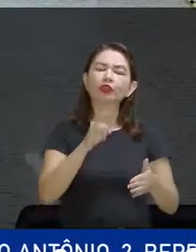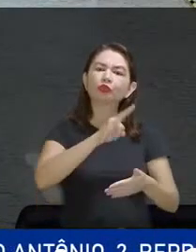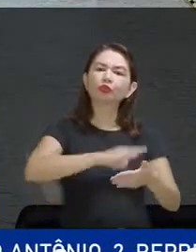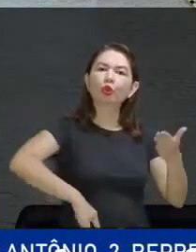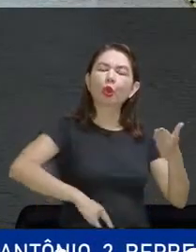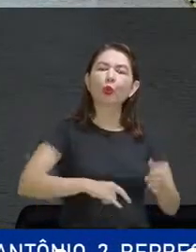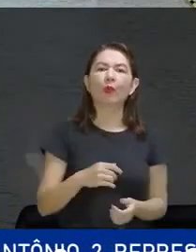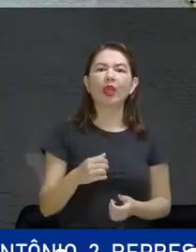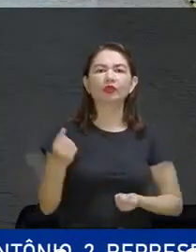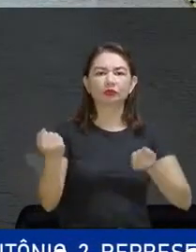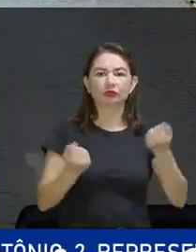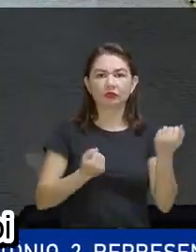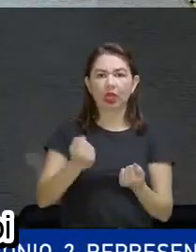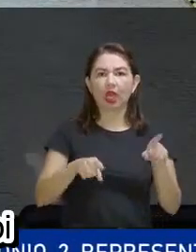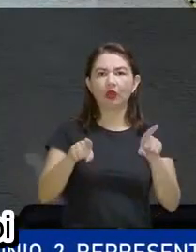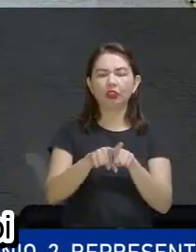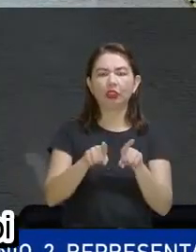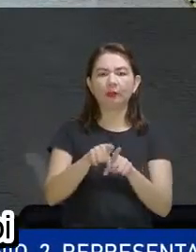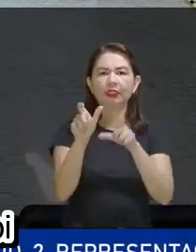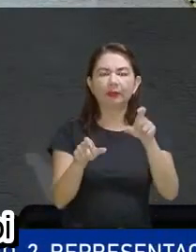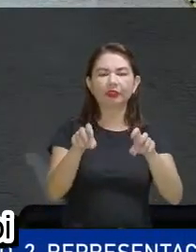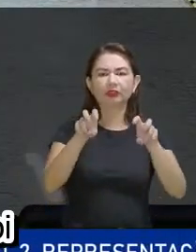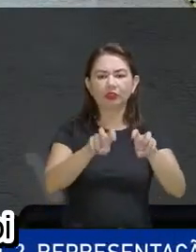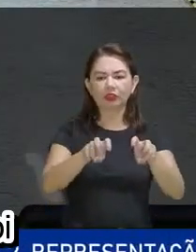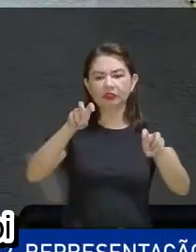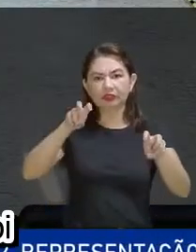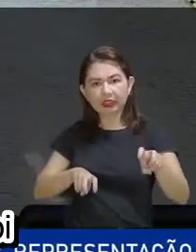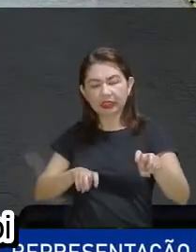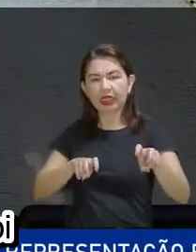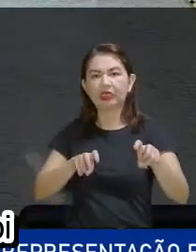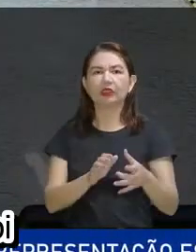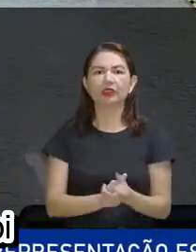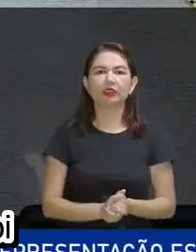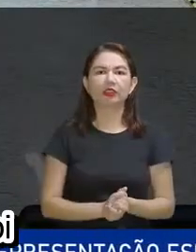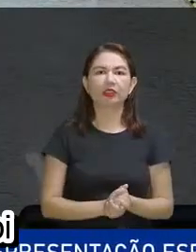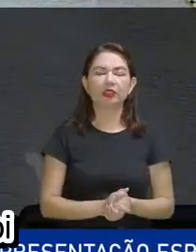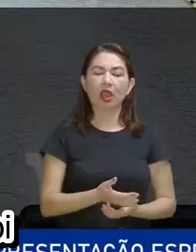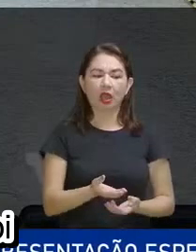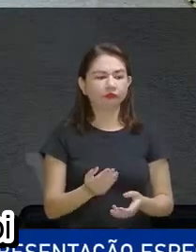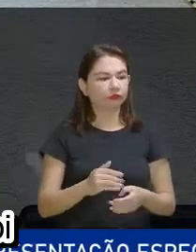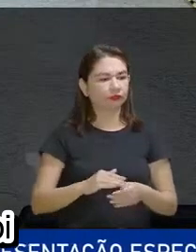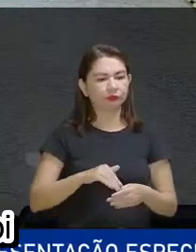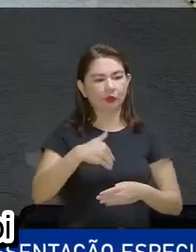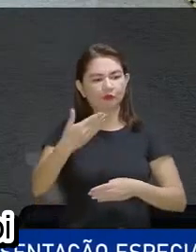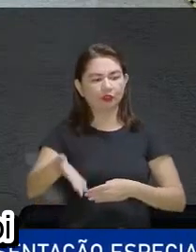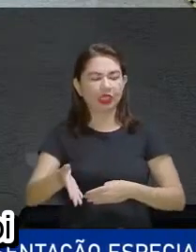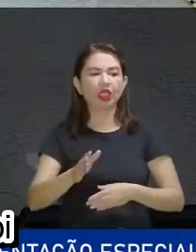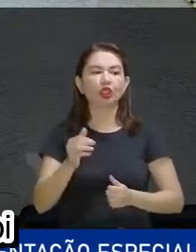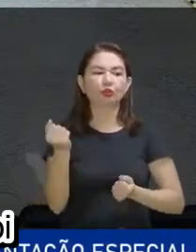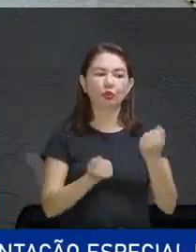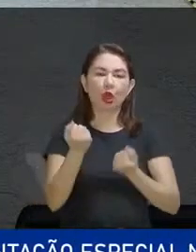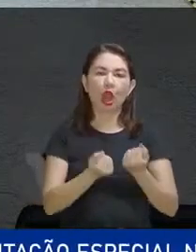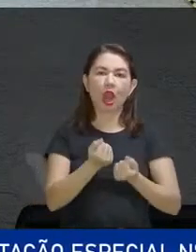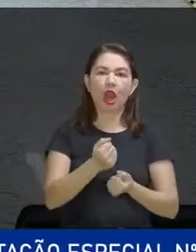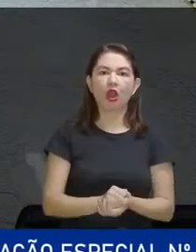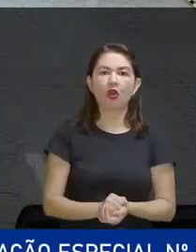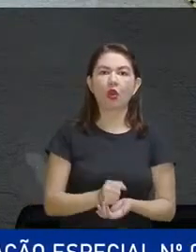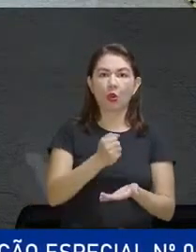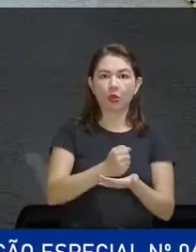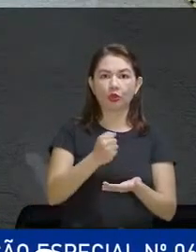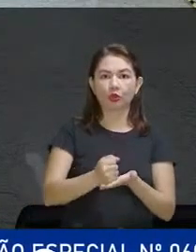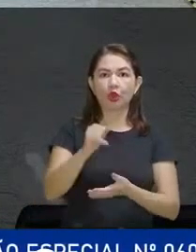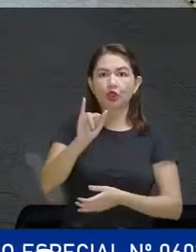dos passageiros, que foi solicitado que desembarcasse do veículo, que foi contratado pelo senhor Irlon por